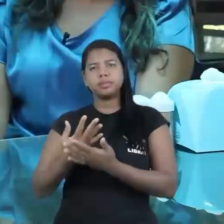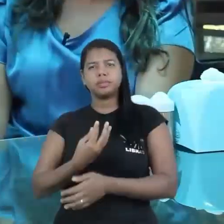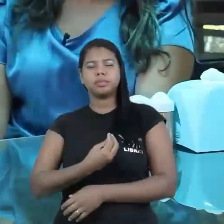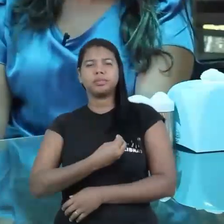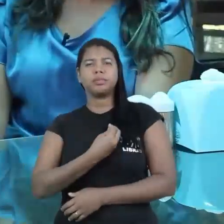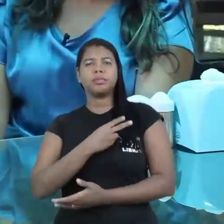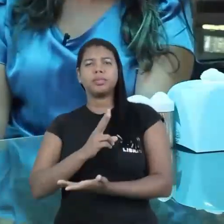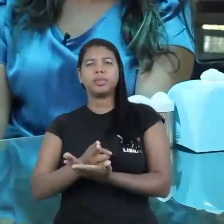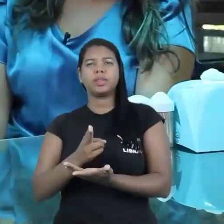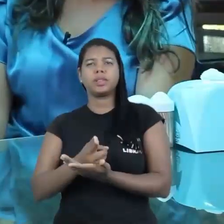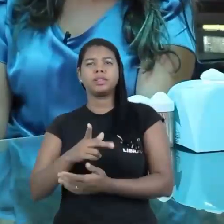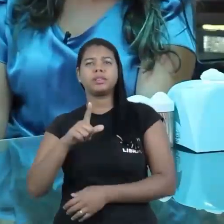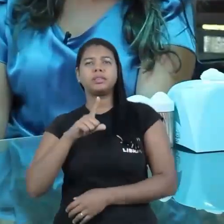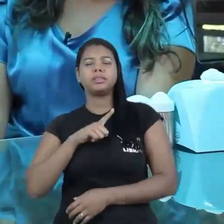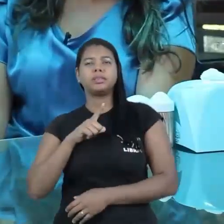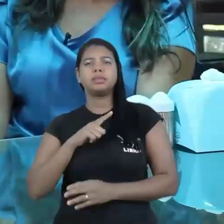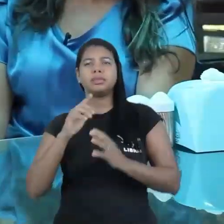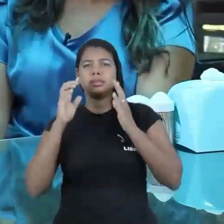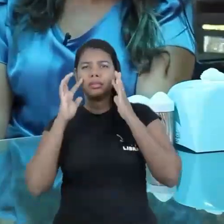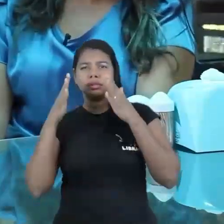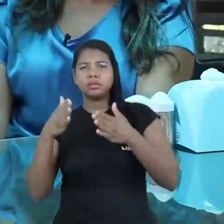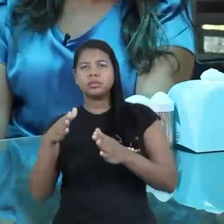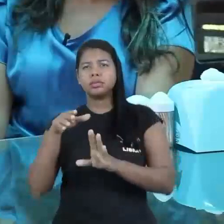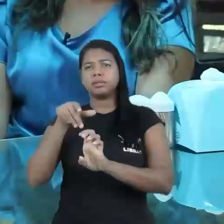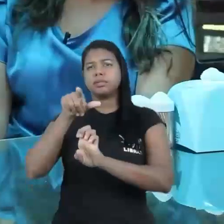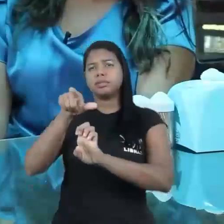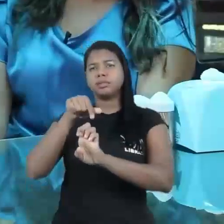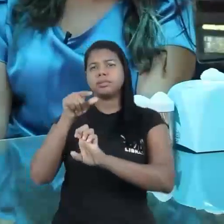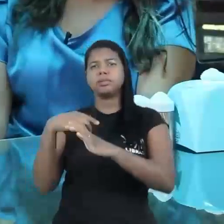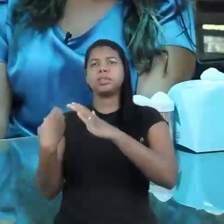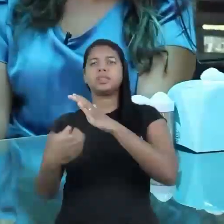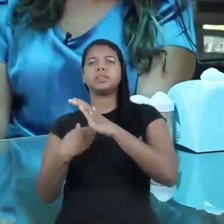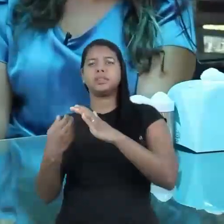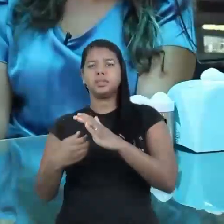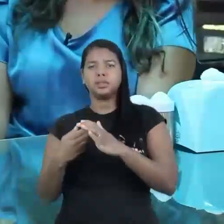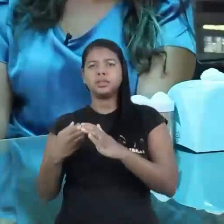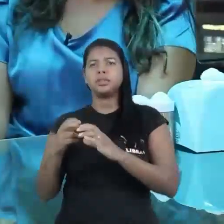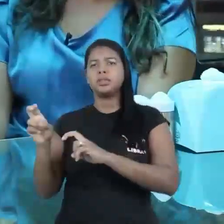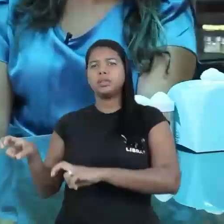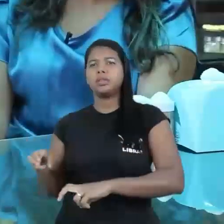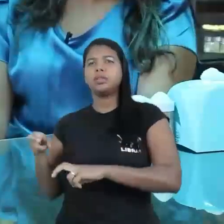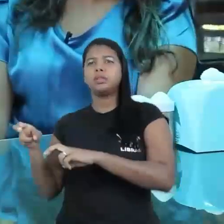sempre tivemos empreendendo na própria agricultura familiar, sabe?